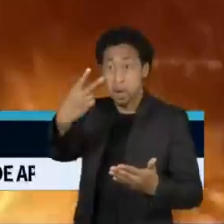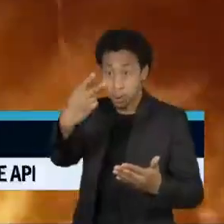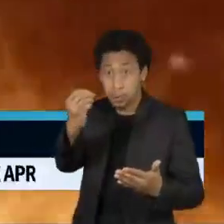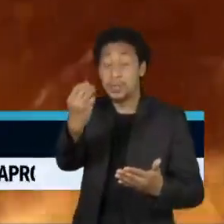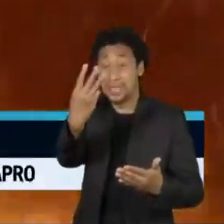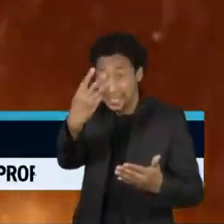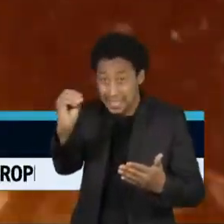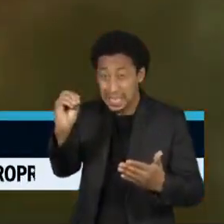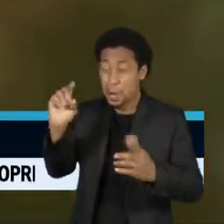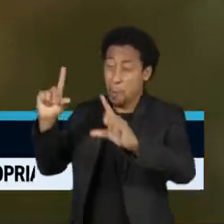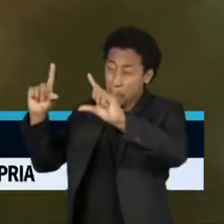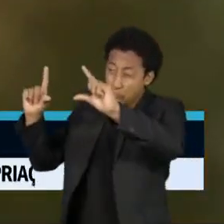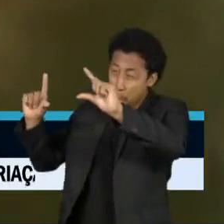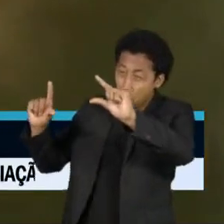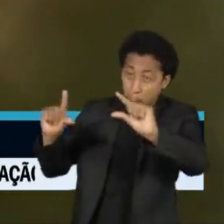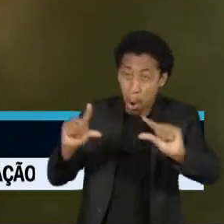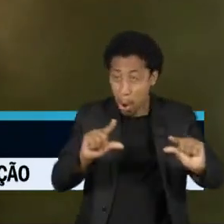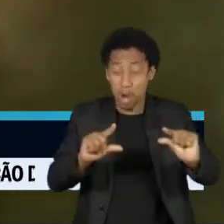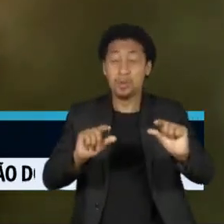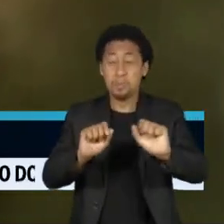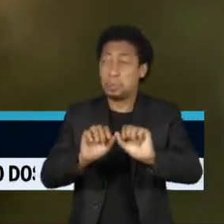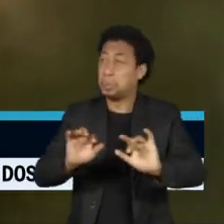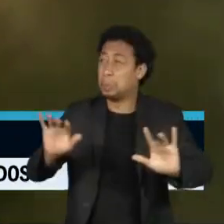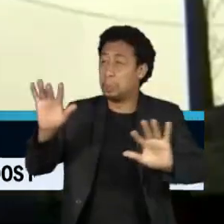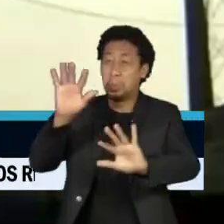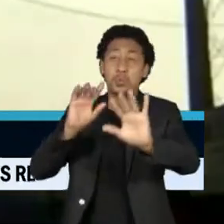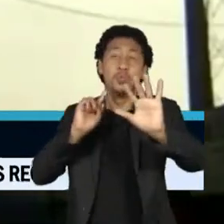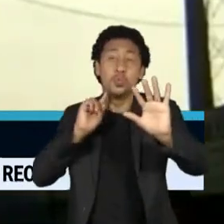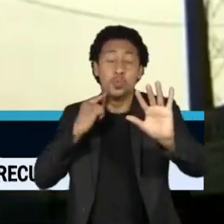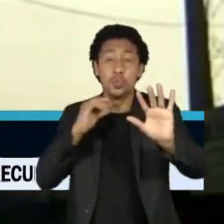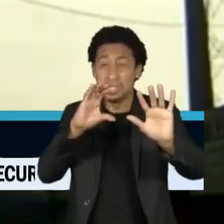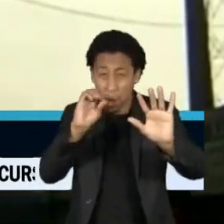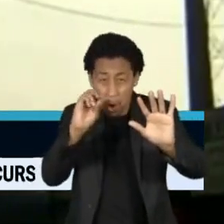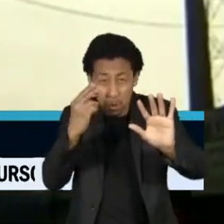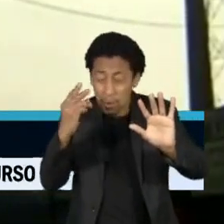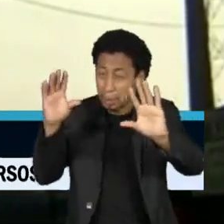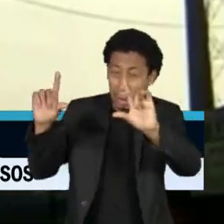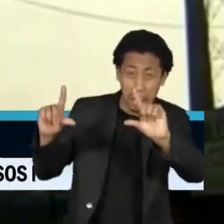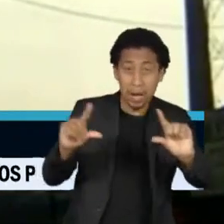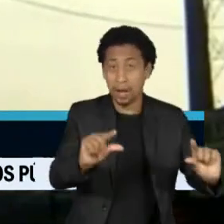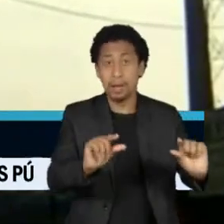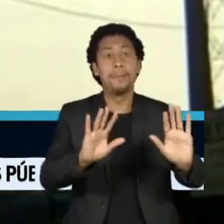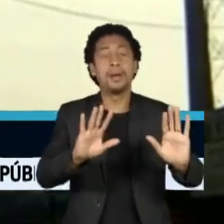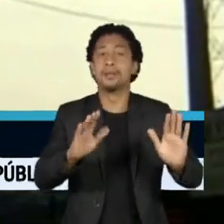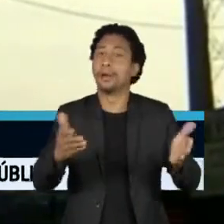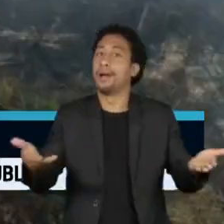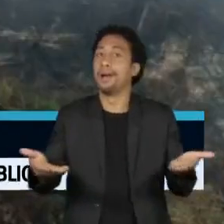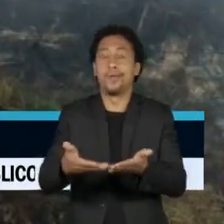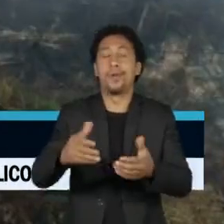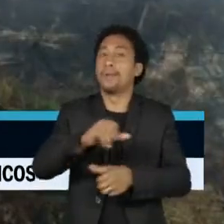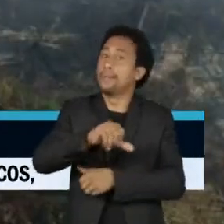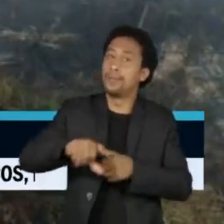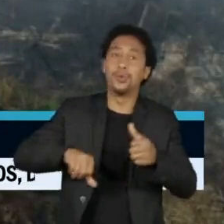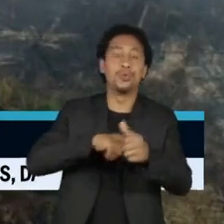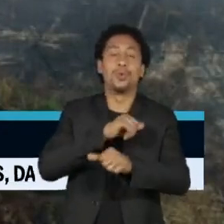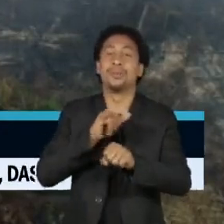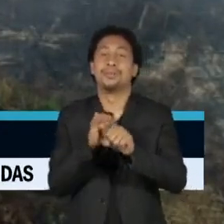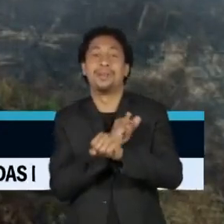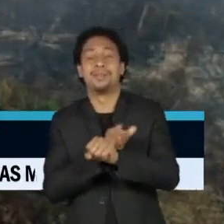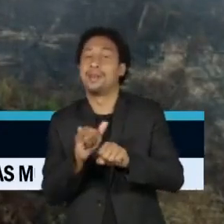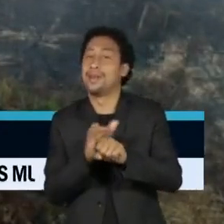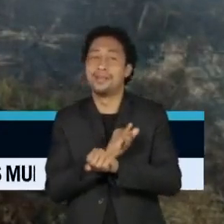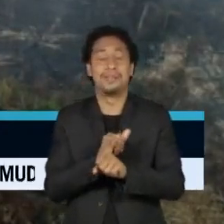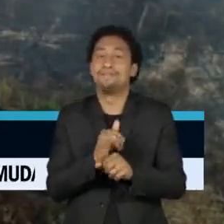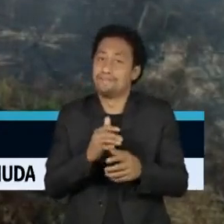gases do efeito estufa. Mas, no começo deste ano, o país adotou uma nova estratégia que altera o cálculo inicial. A manobra